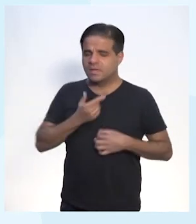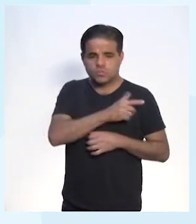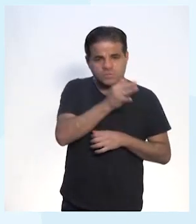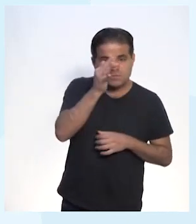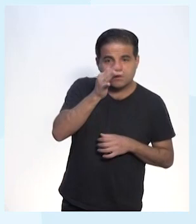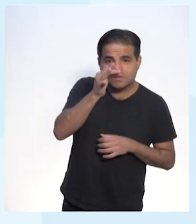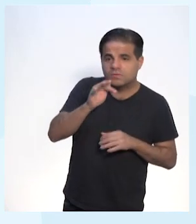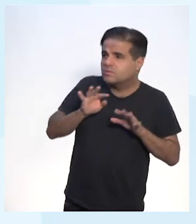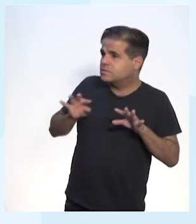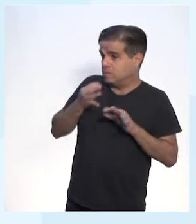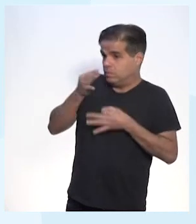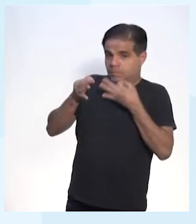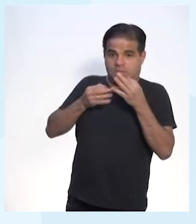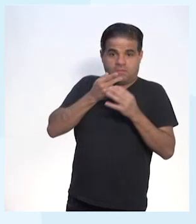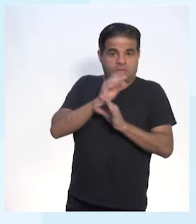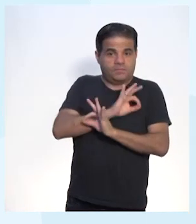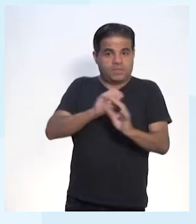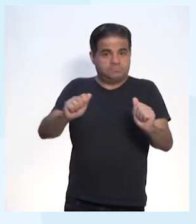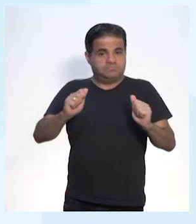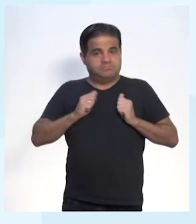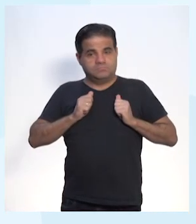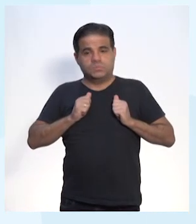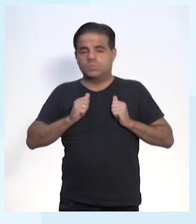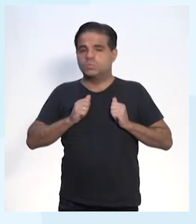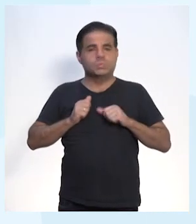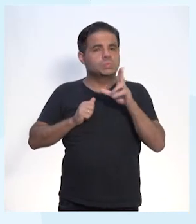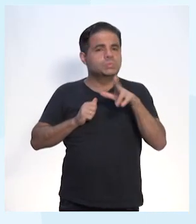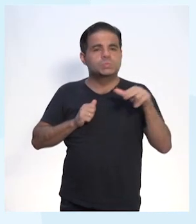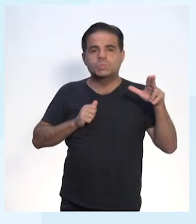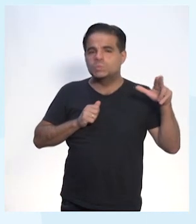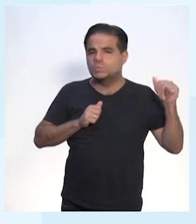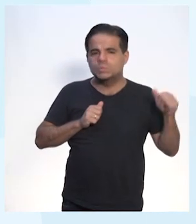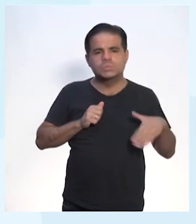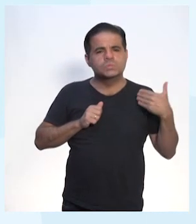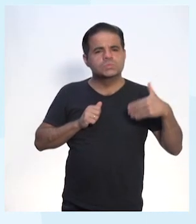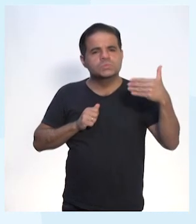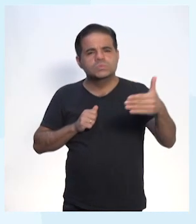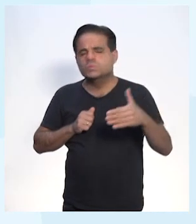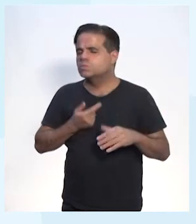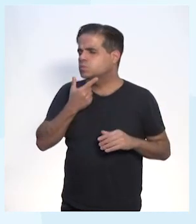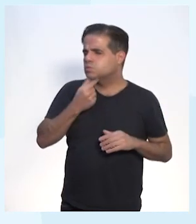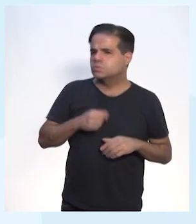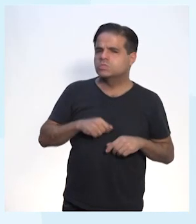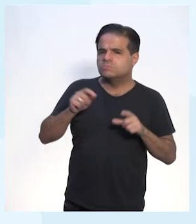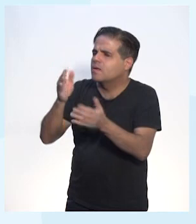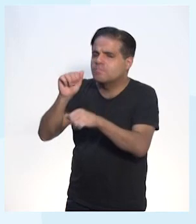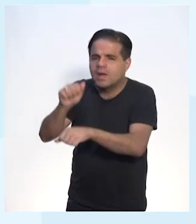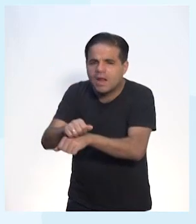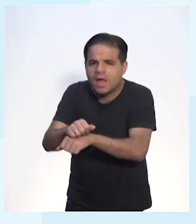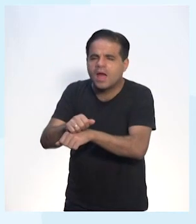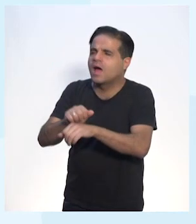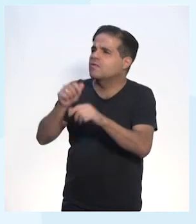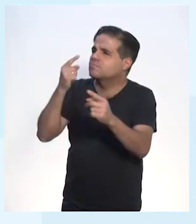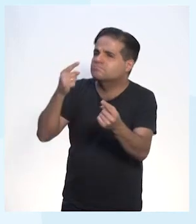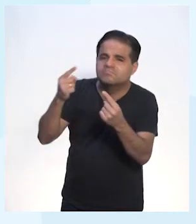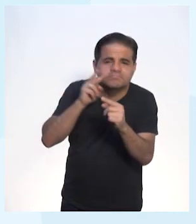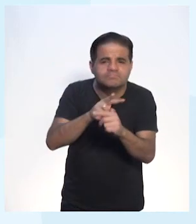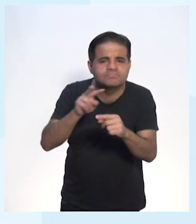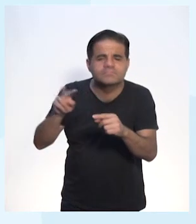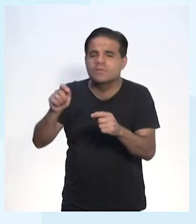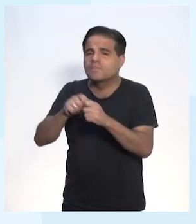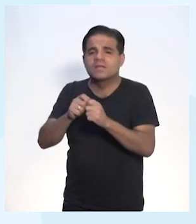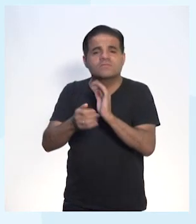as graças, pois o girassol chegava a voltar-se contra a luz para não ver o rosto que lhe sorria. Era uma